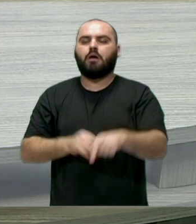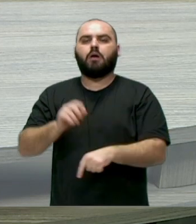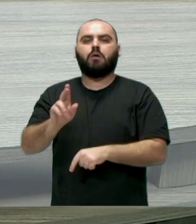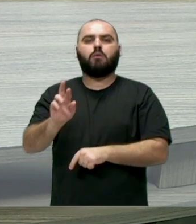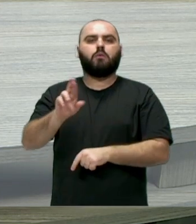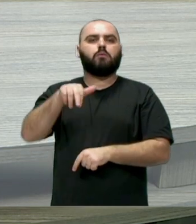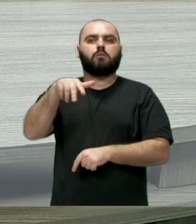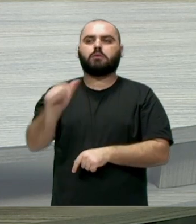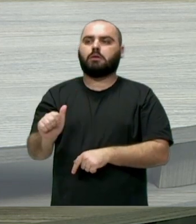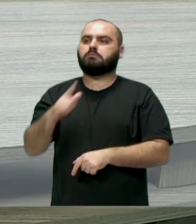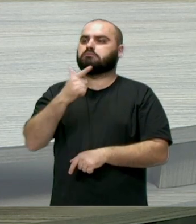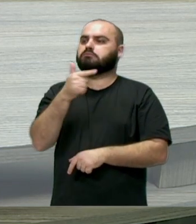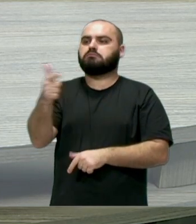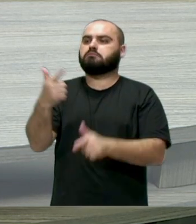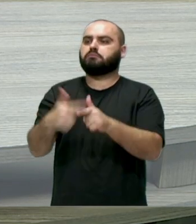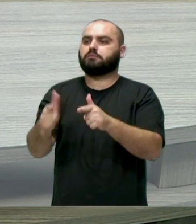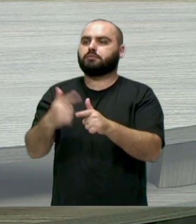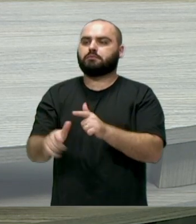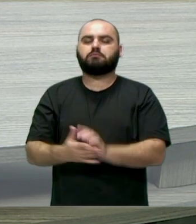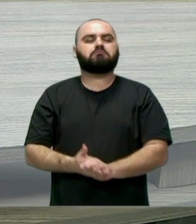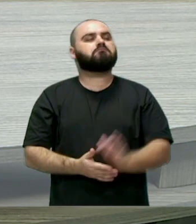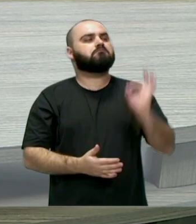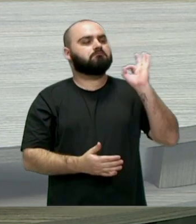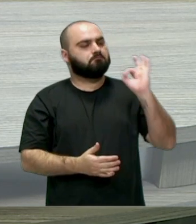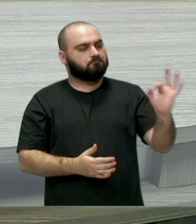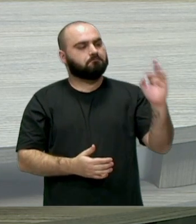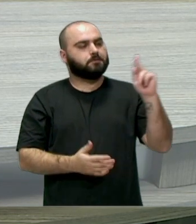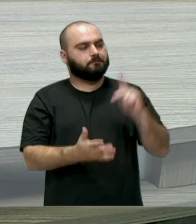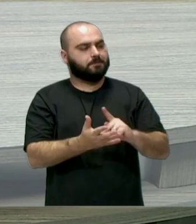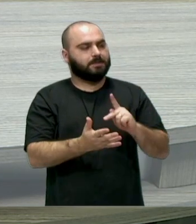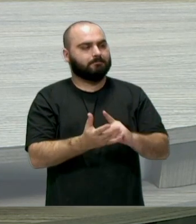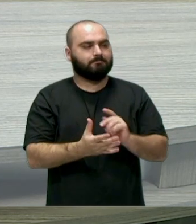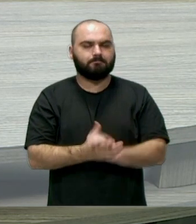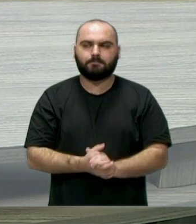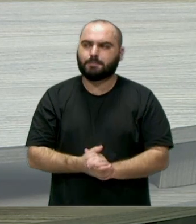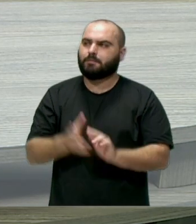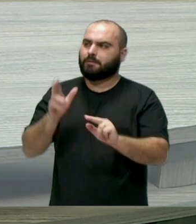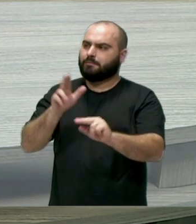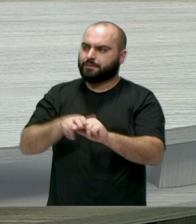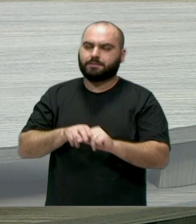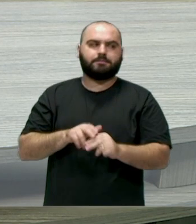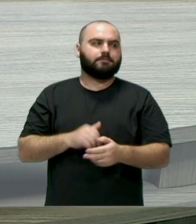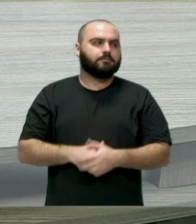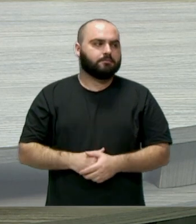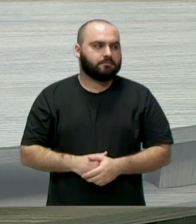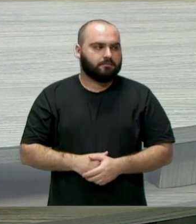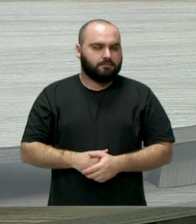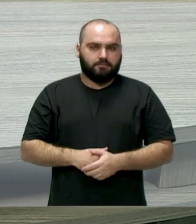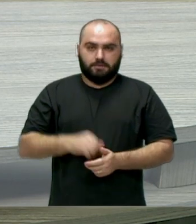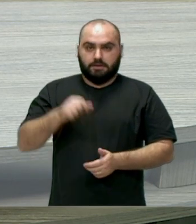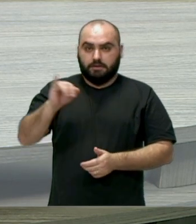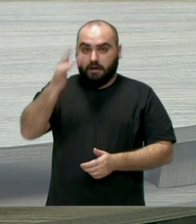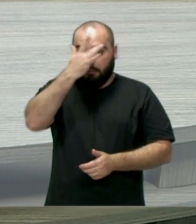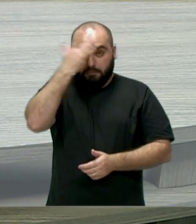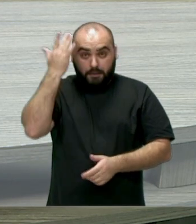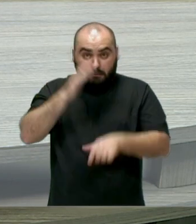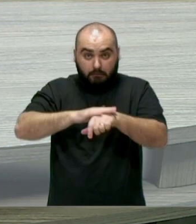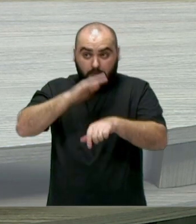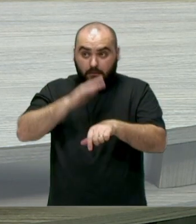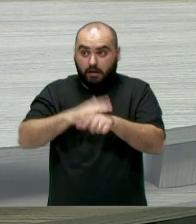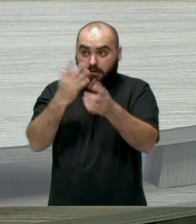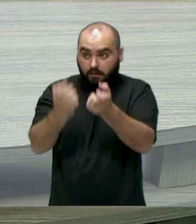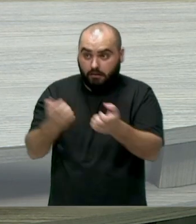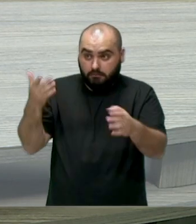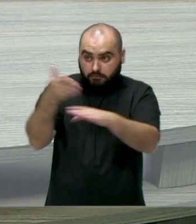foi violada, né? exatamente. Então, assim, se as pessoas fossem mais mesários, quisessem participar mais da